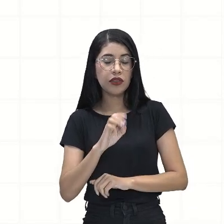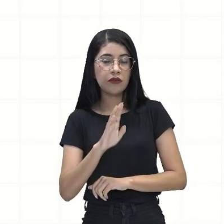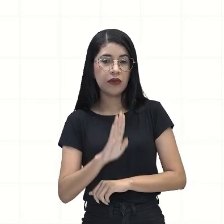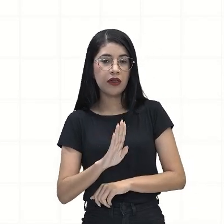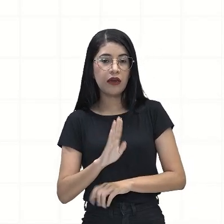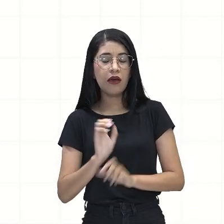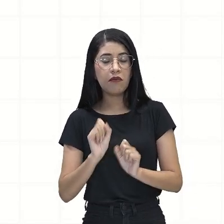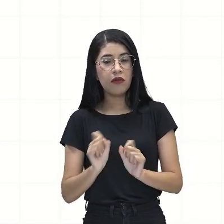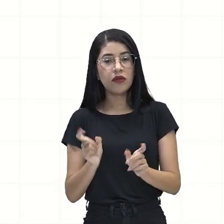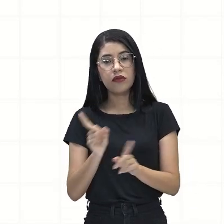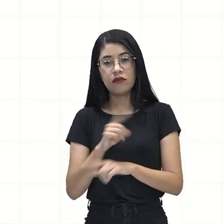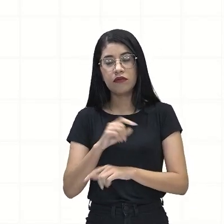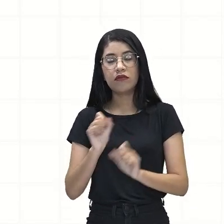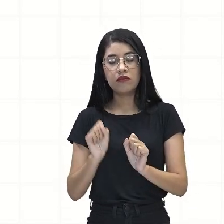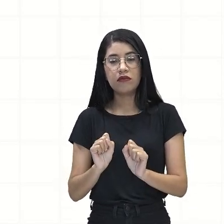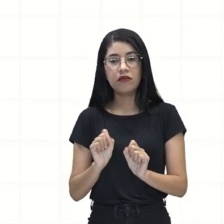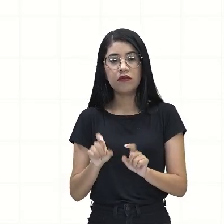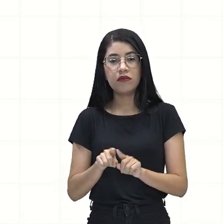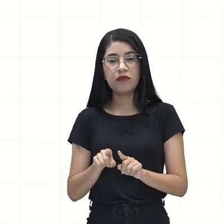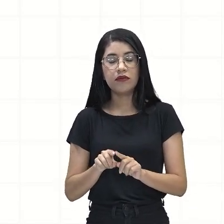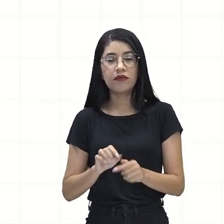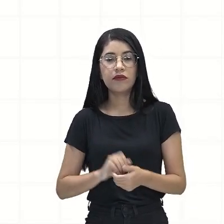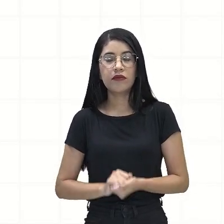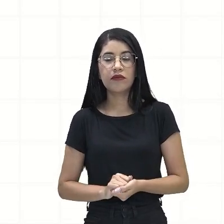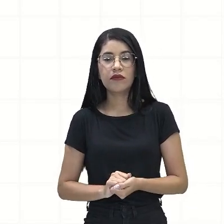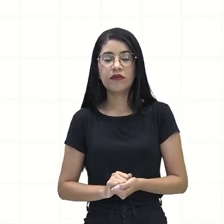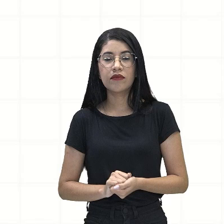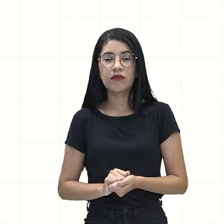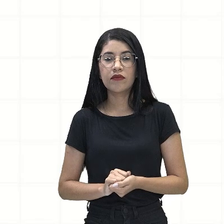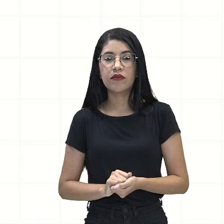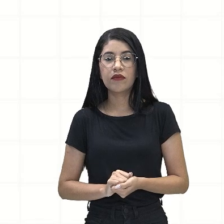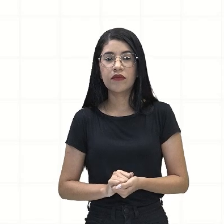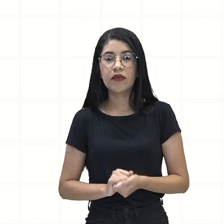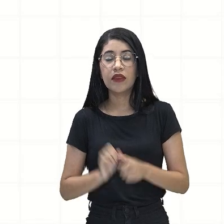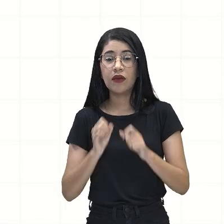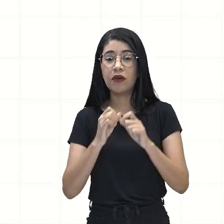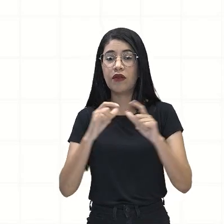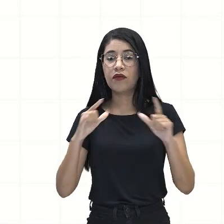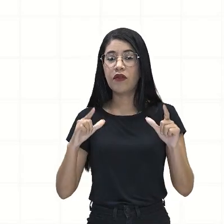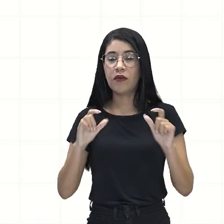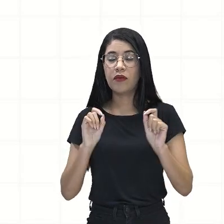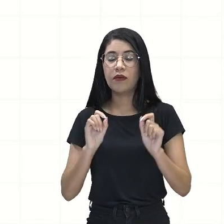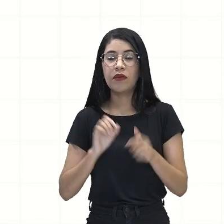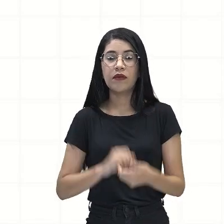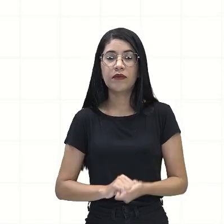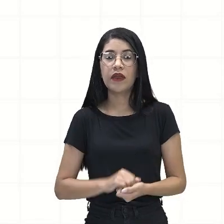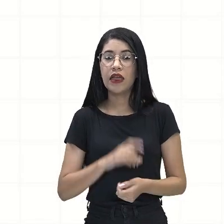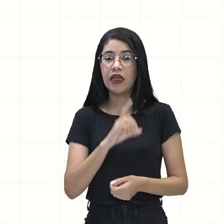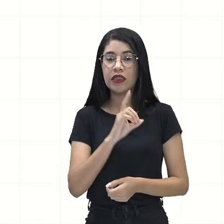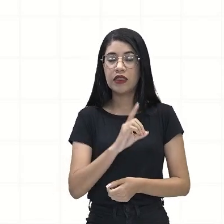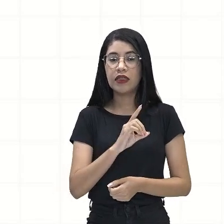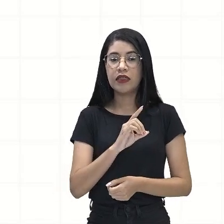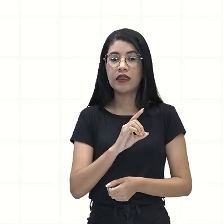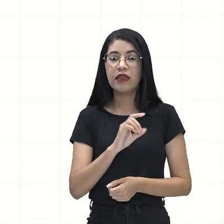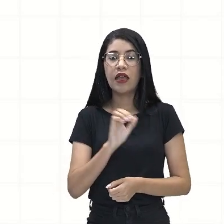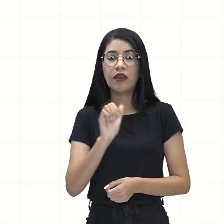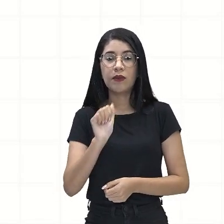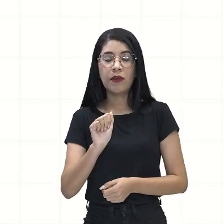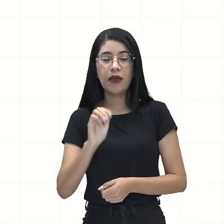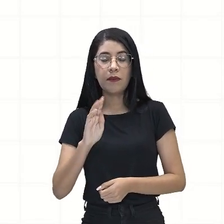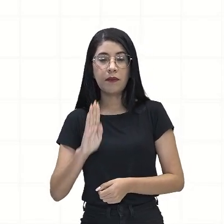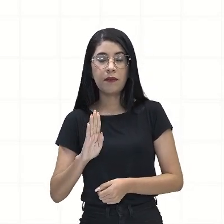vice-versa. Então, a distância, olha só, a distância do ponto A e B vai ser quem?